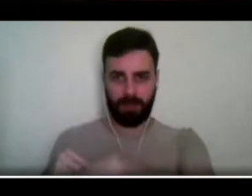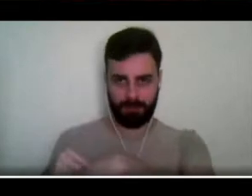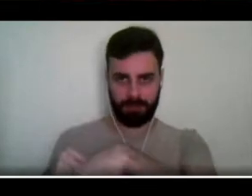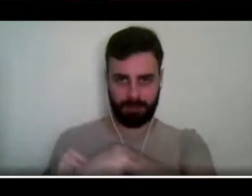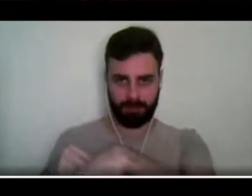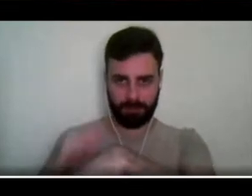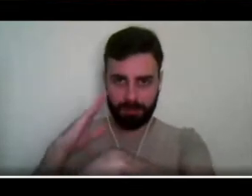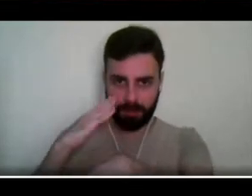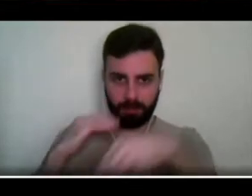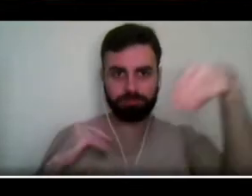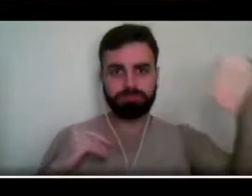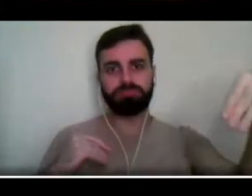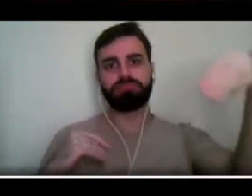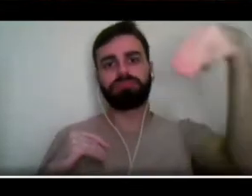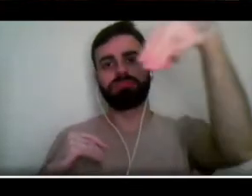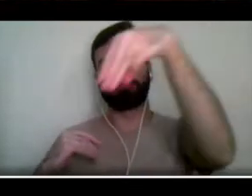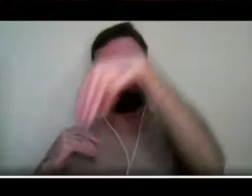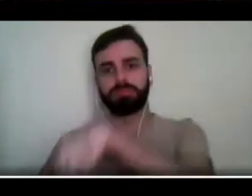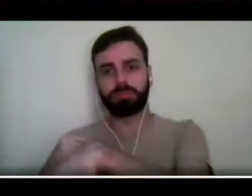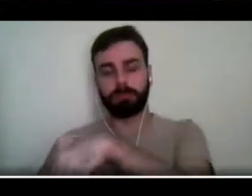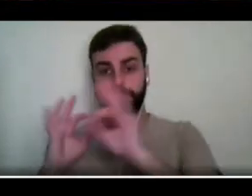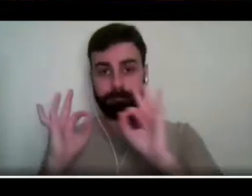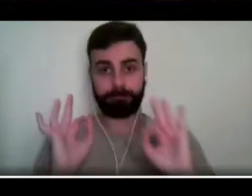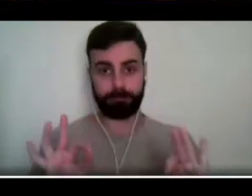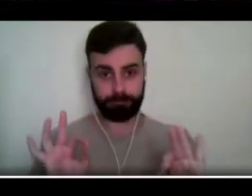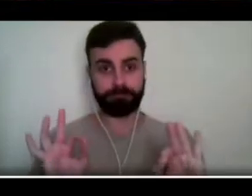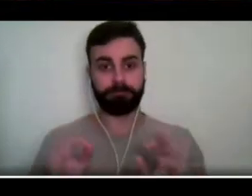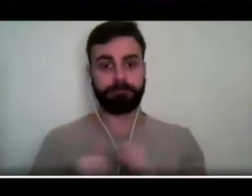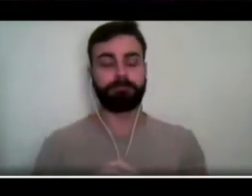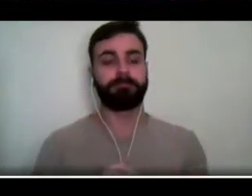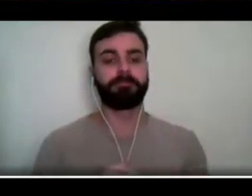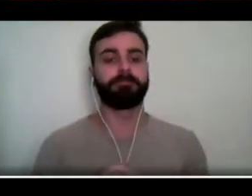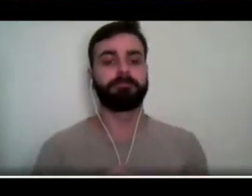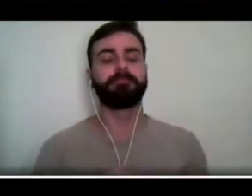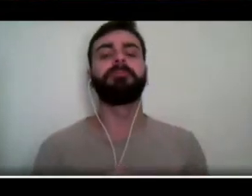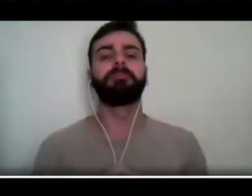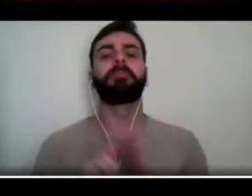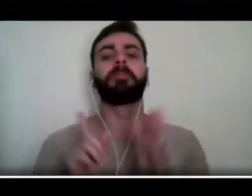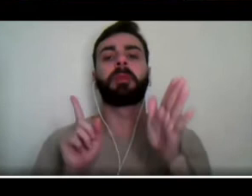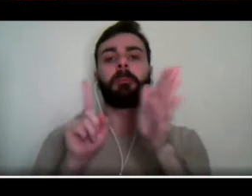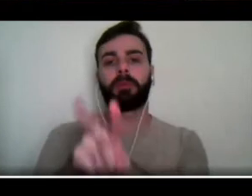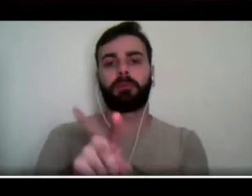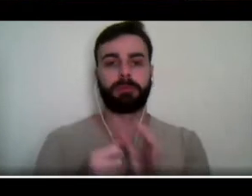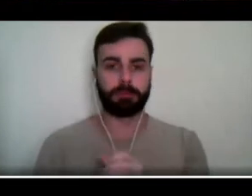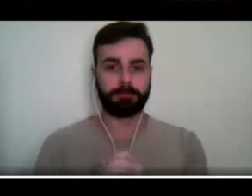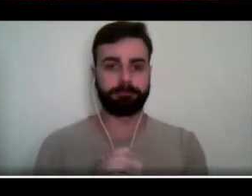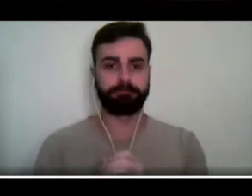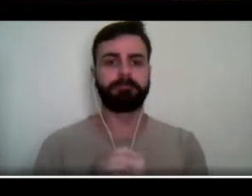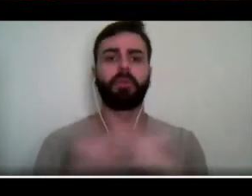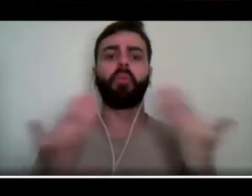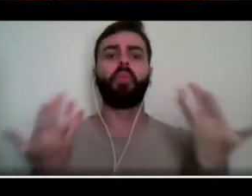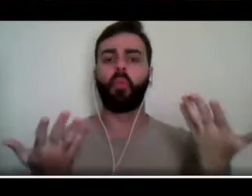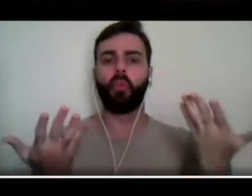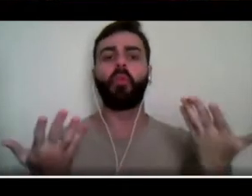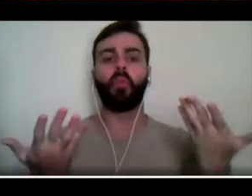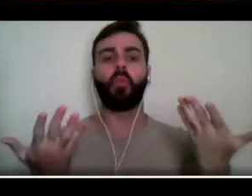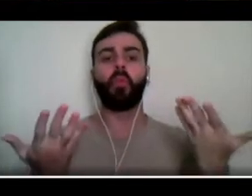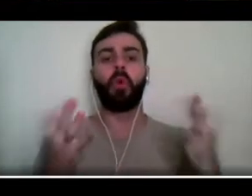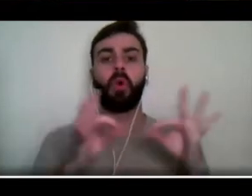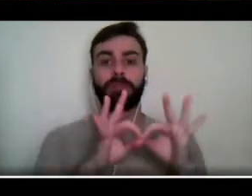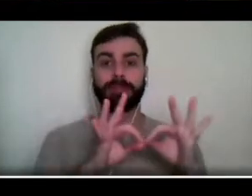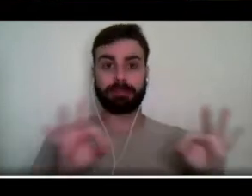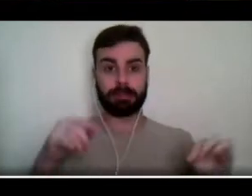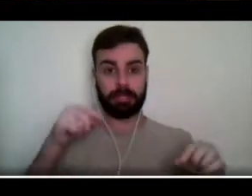Certo? E a pergunta é, a que distância da base do rochedo esse milada vai chegar ao